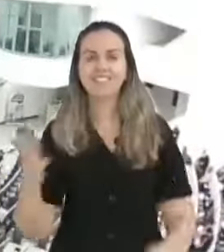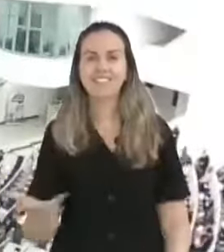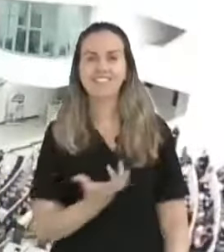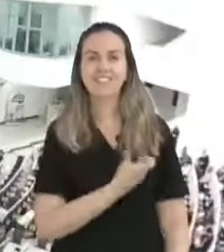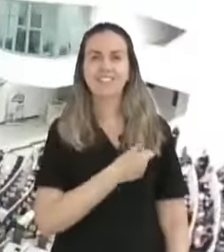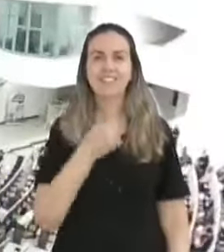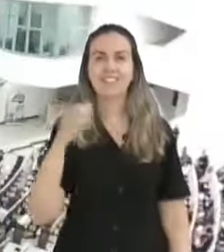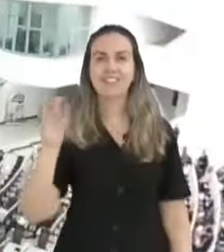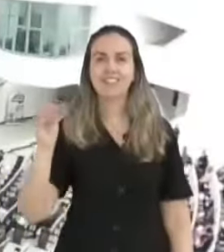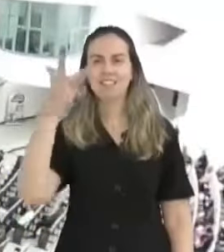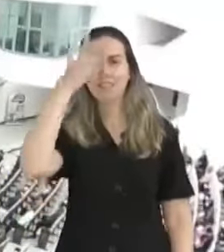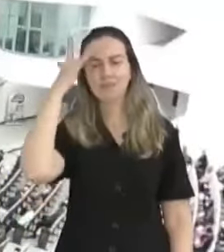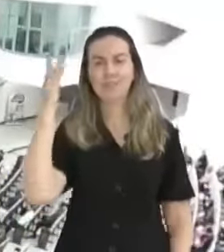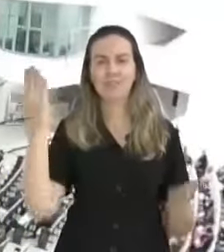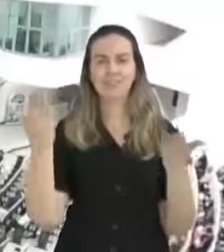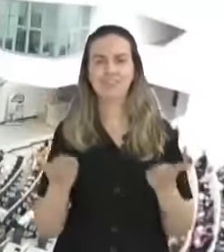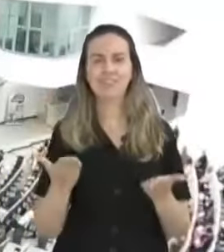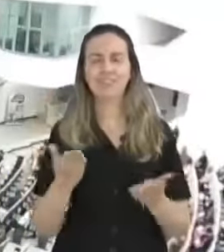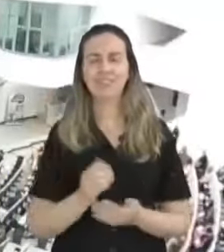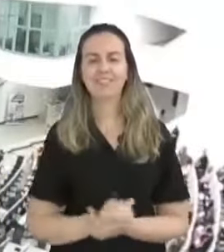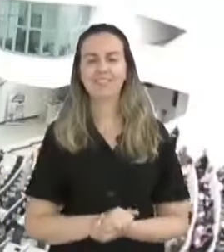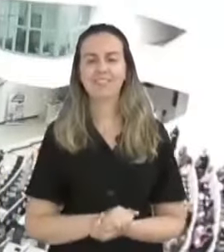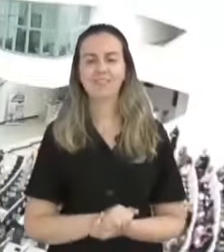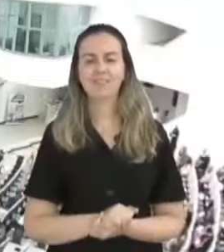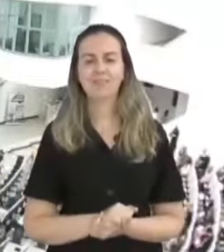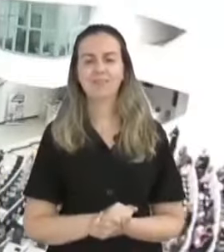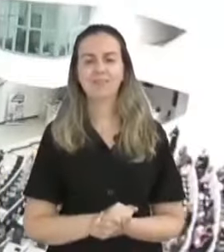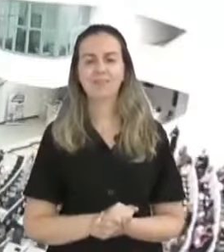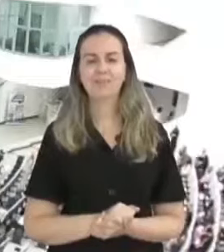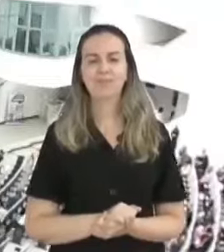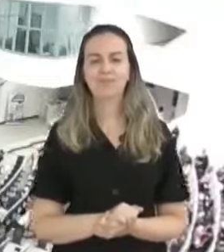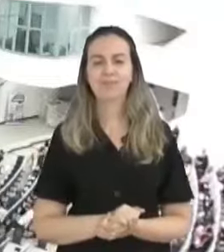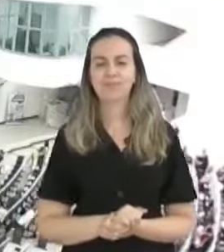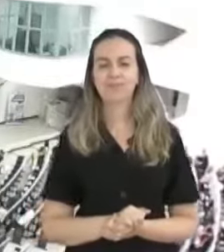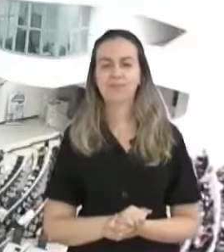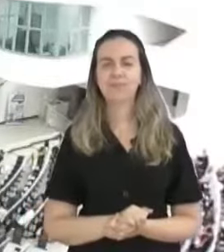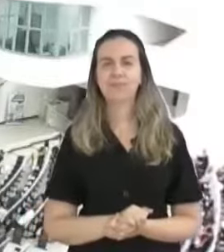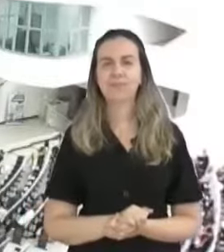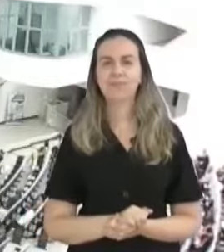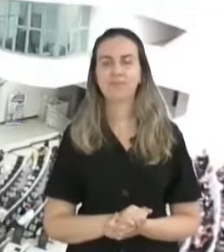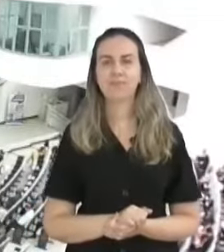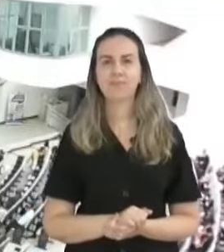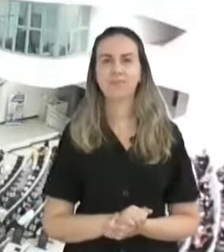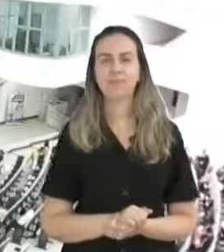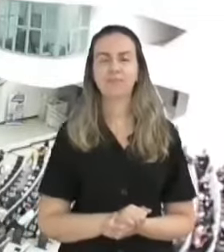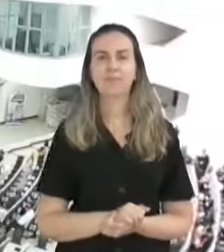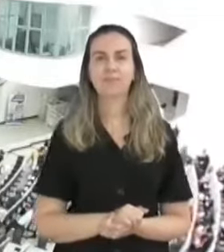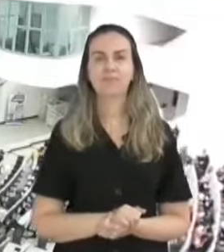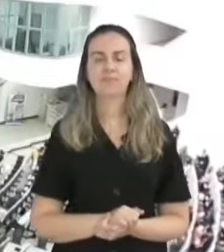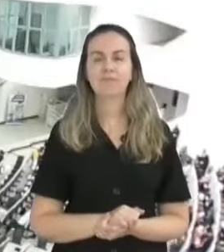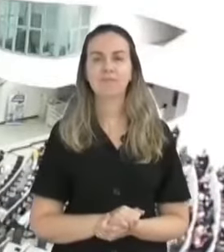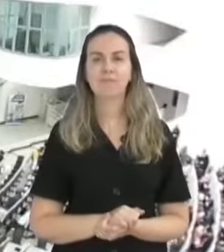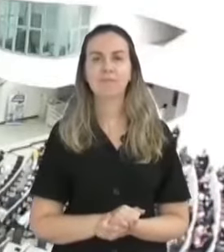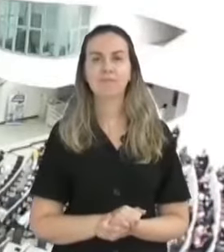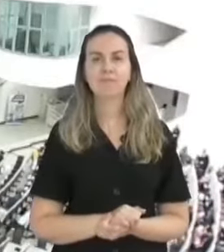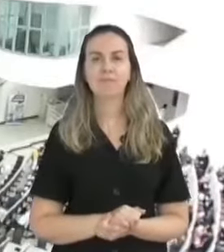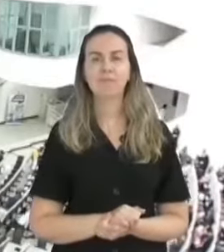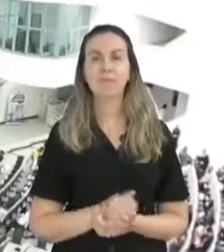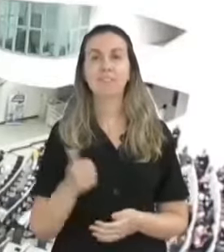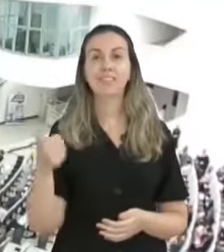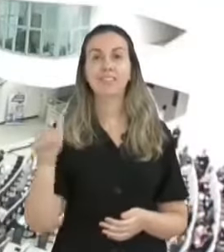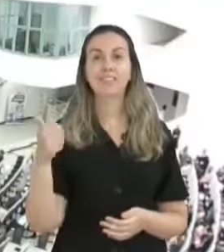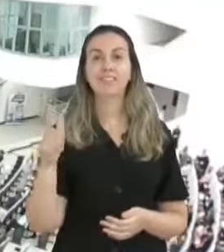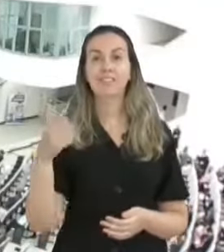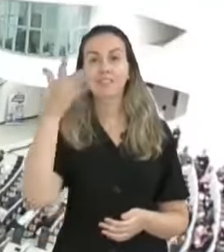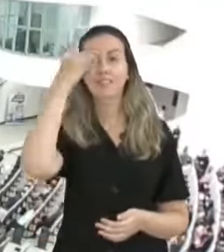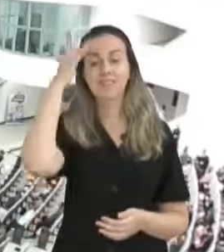Aqui está a décima pessoa, o Elismar, que está se reconciliando com Deus. Aonde está a